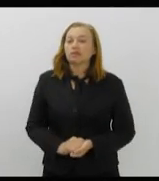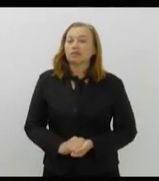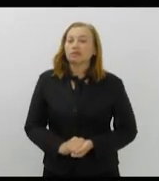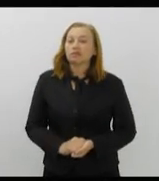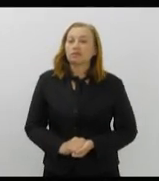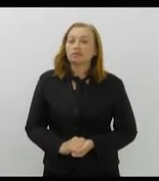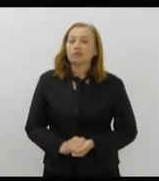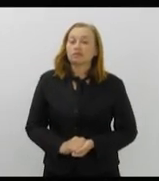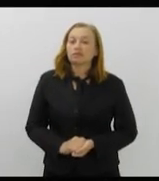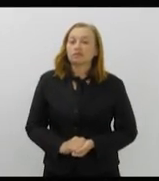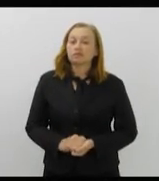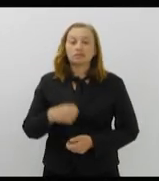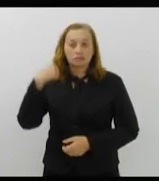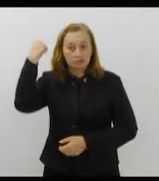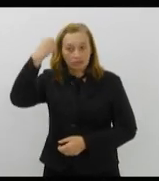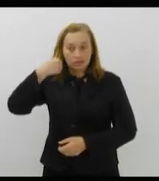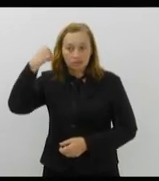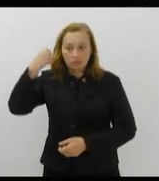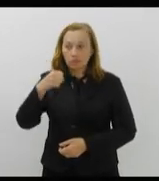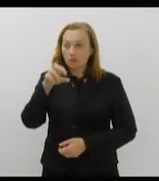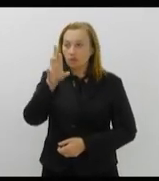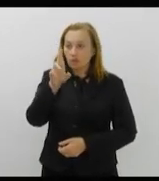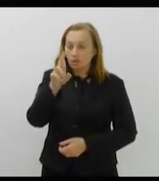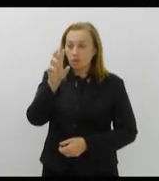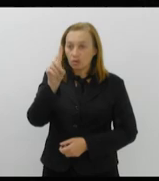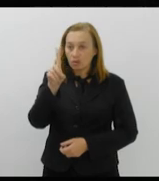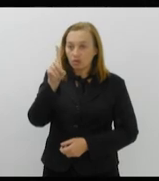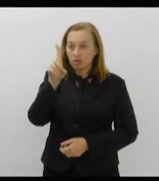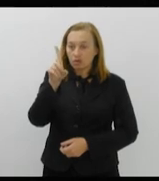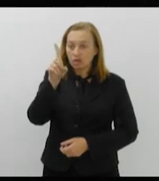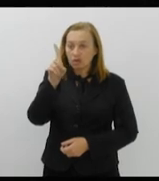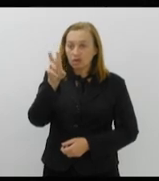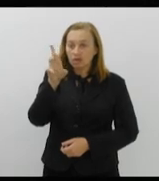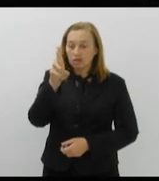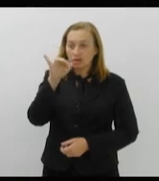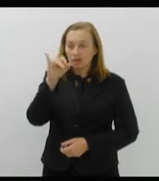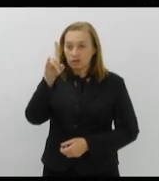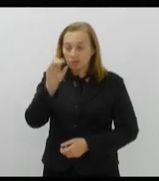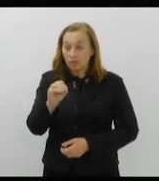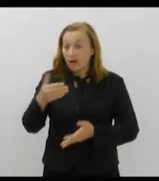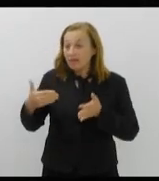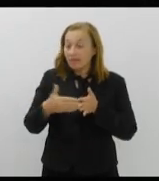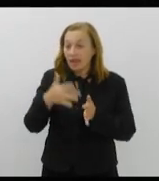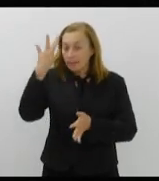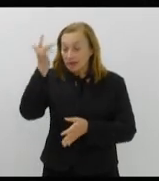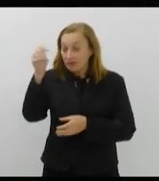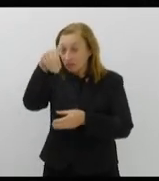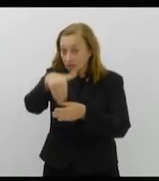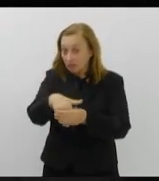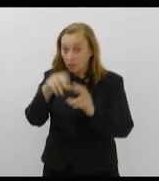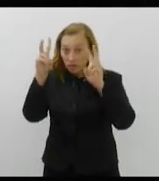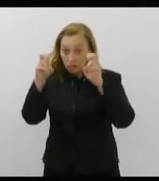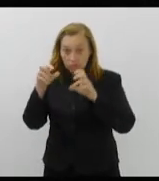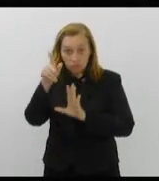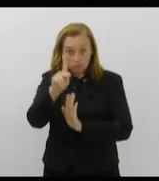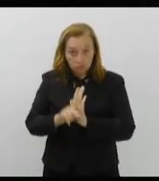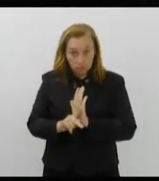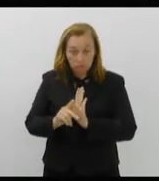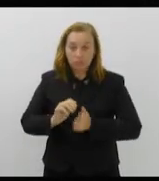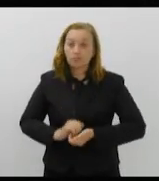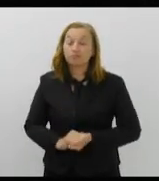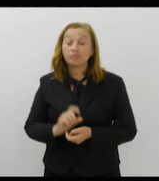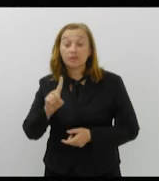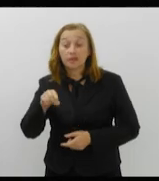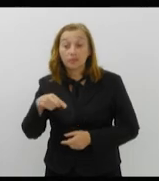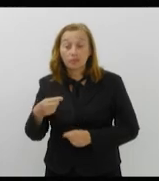Senador Rodrigo Pacheco é até amanhã votar o mérito da matéria votando o